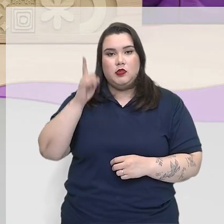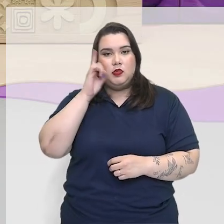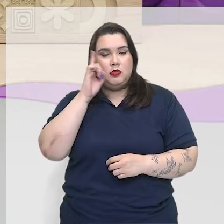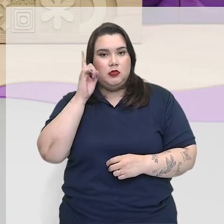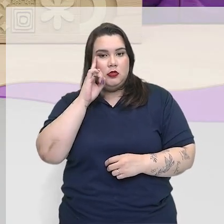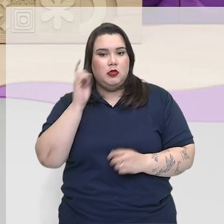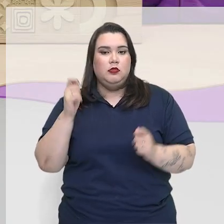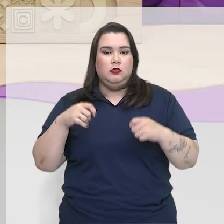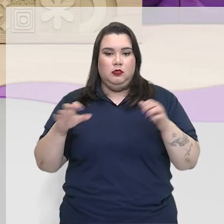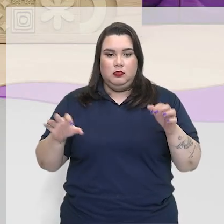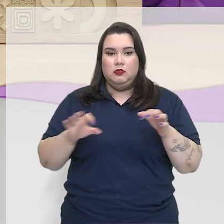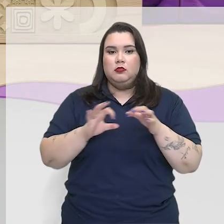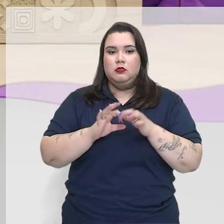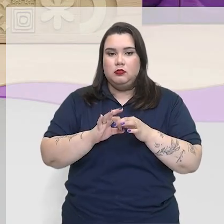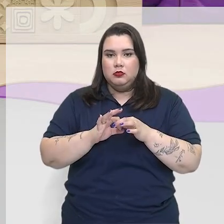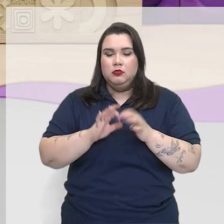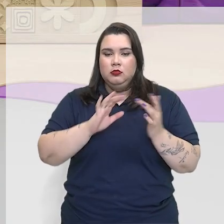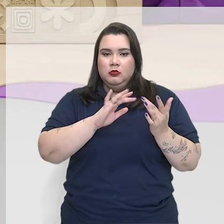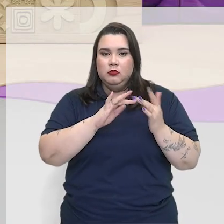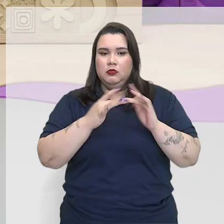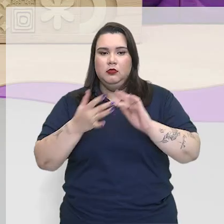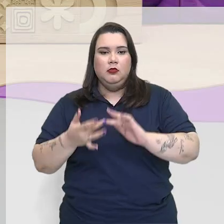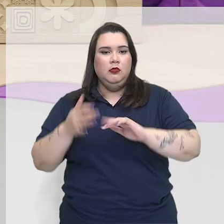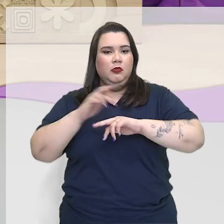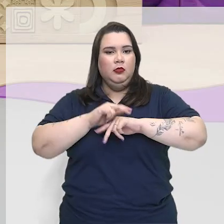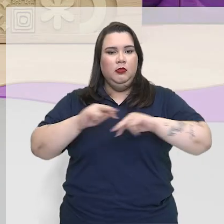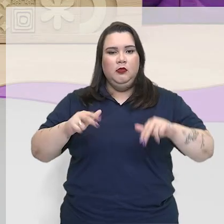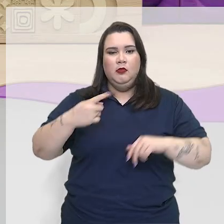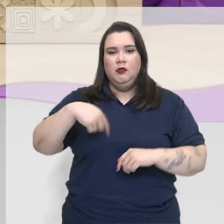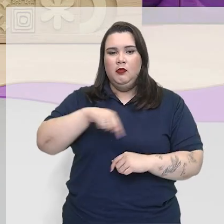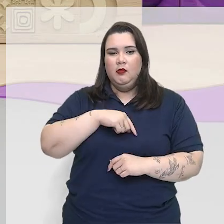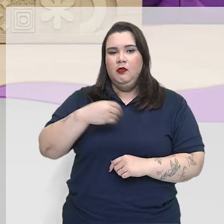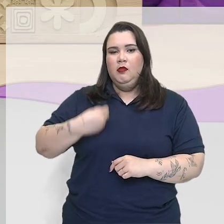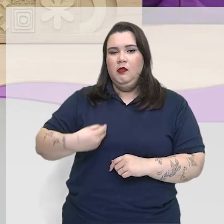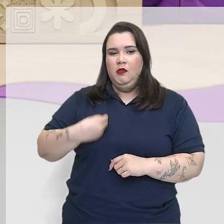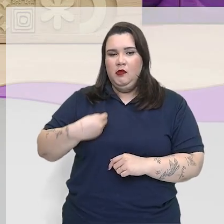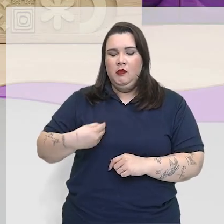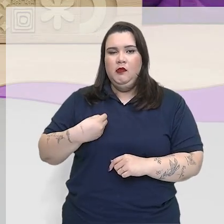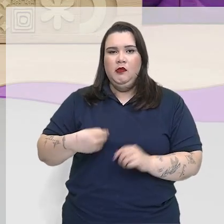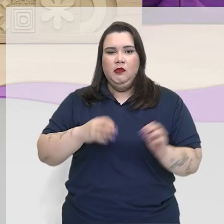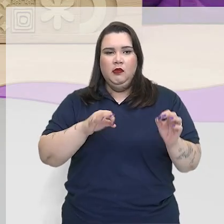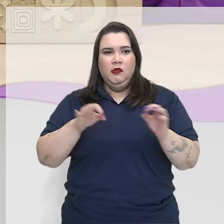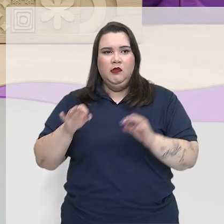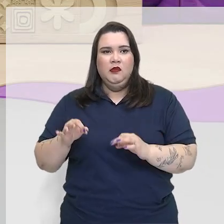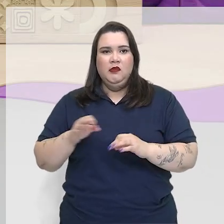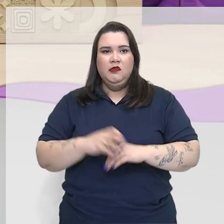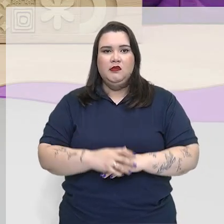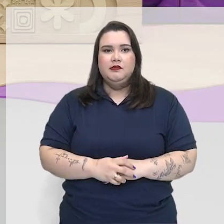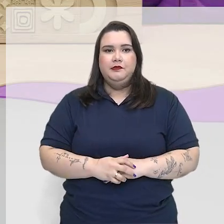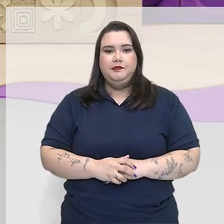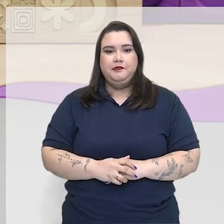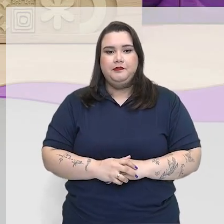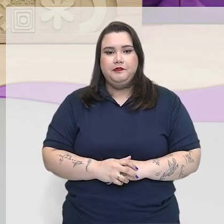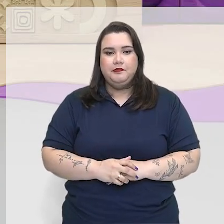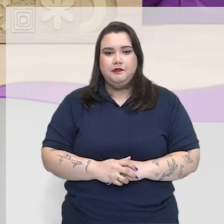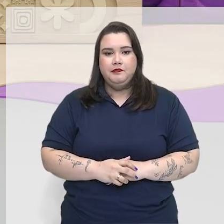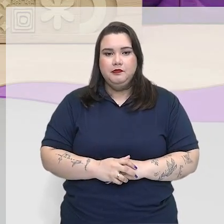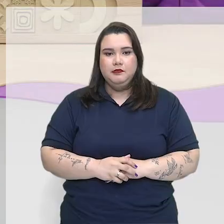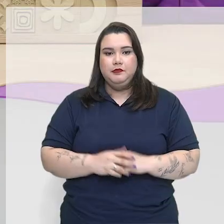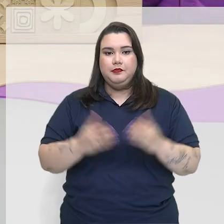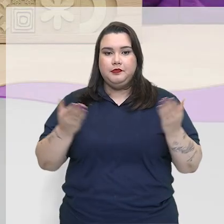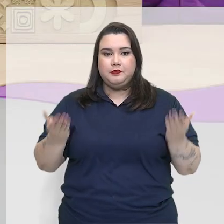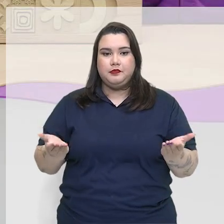podemos inseri-las dentro de contextos onde nós vivenciamos, que é a nossa natureza. Portanto,